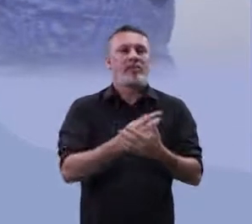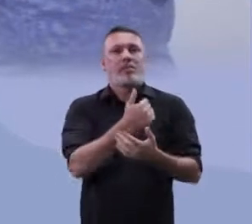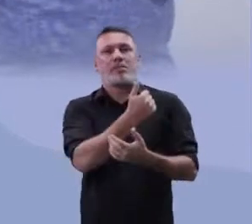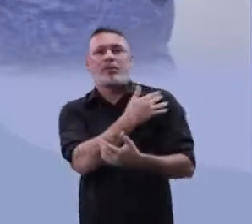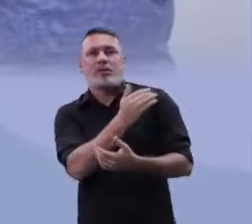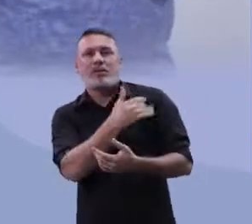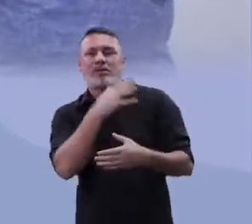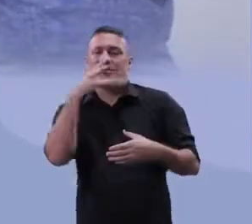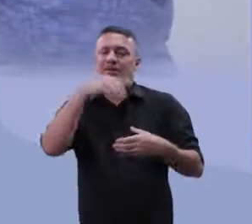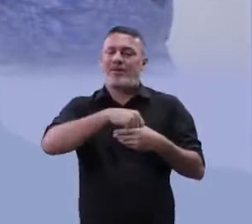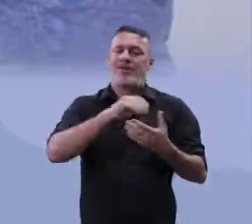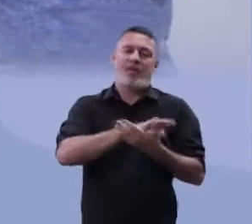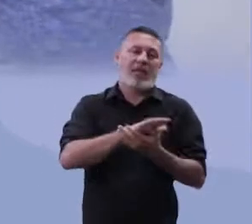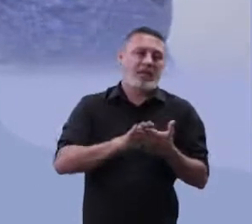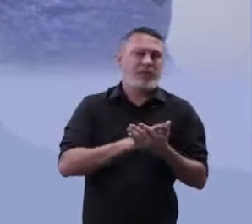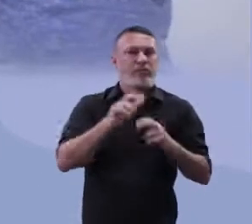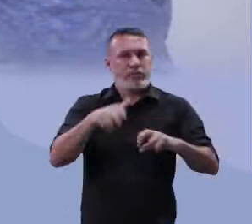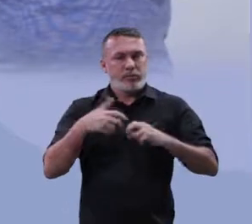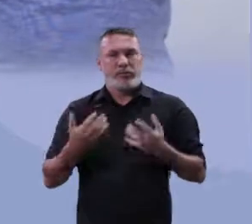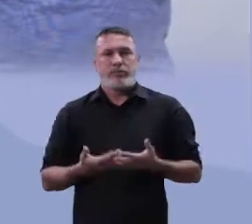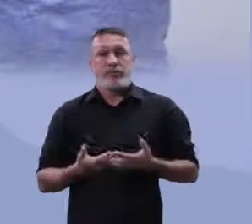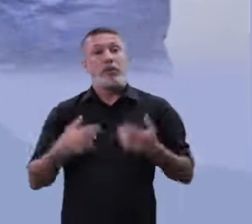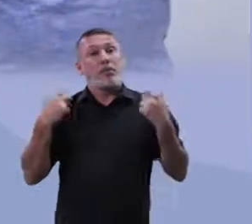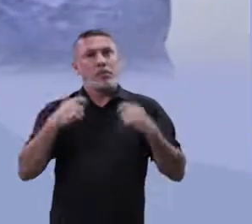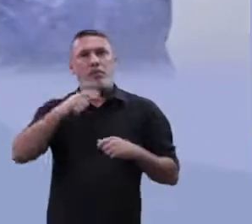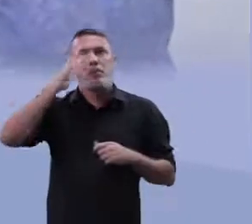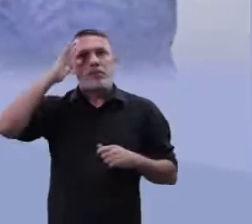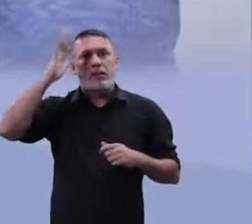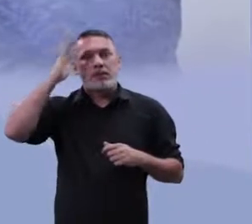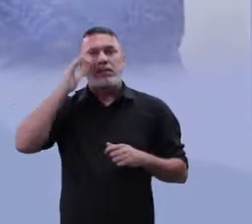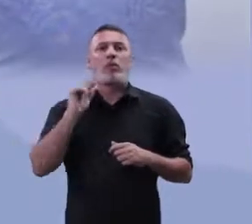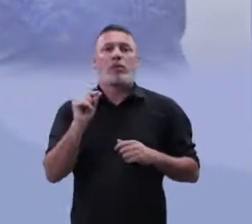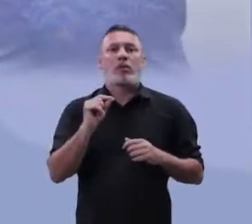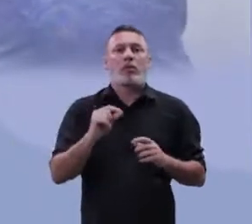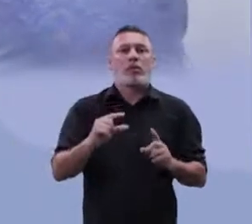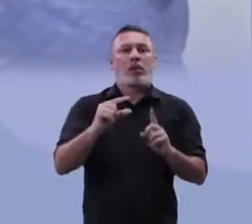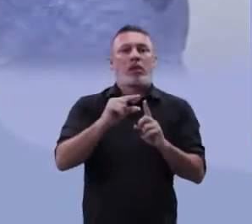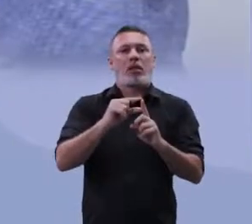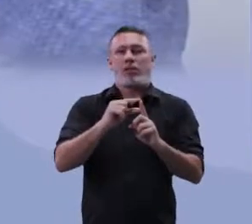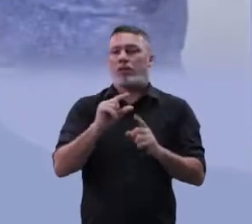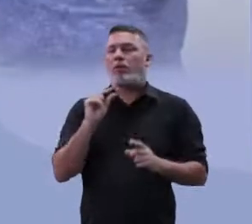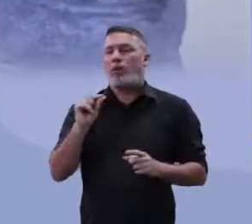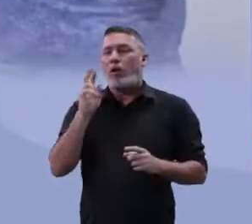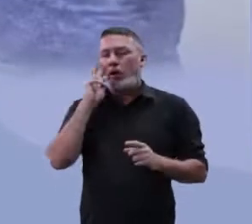preconceito, né? E nós precisamos pensar na palavra ali, ó,